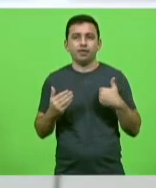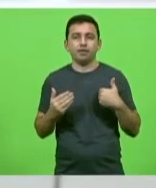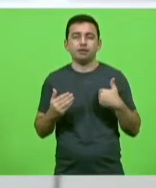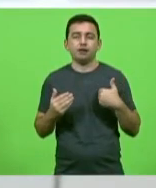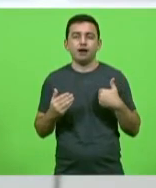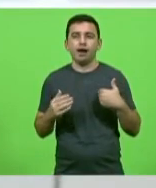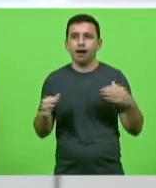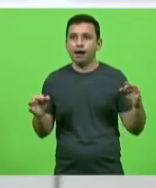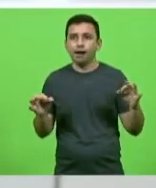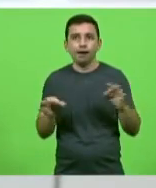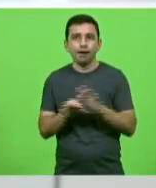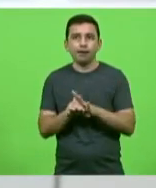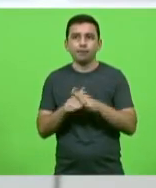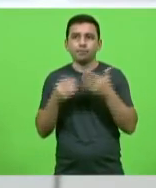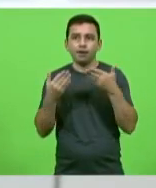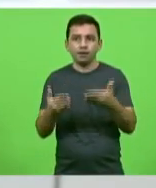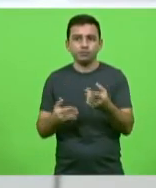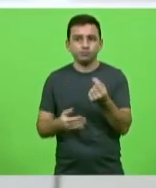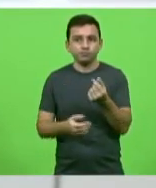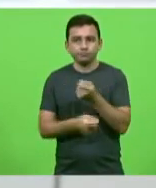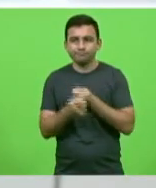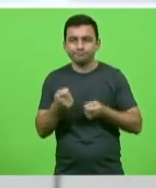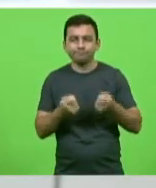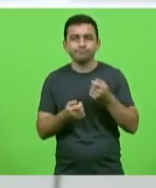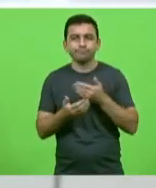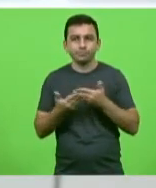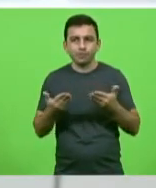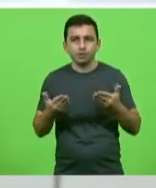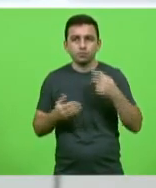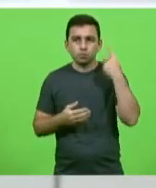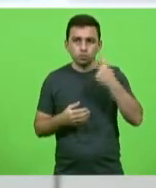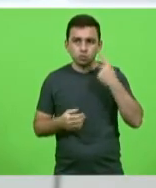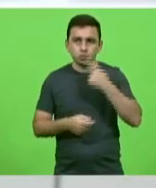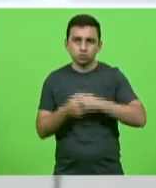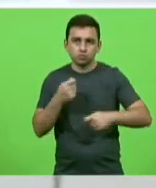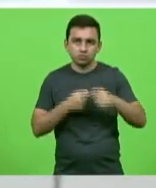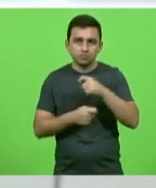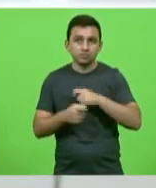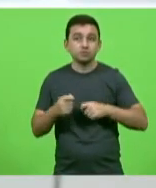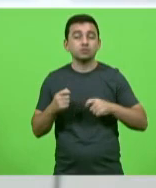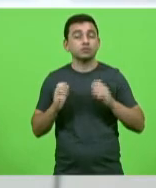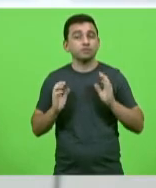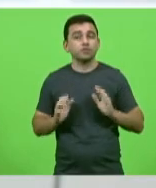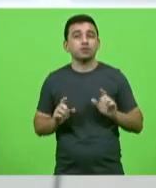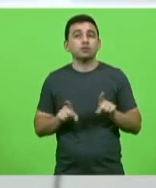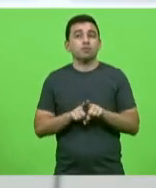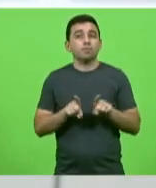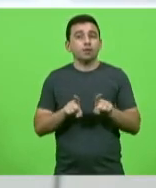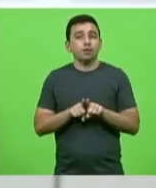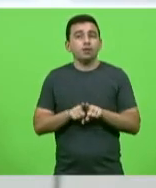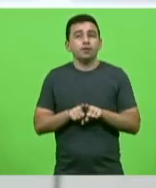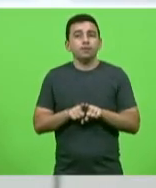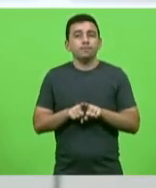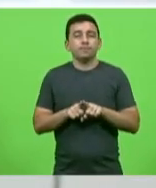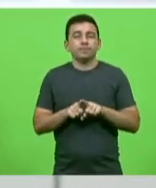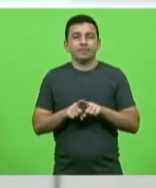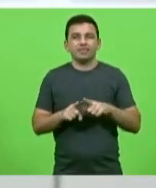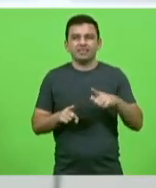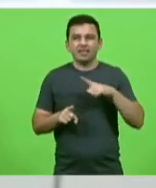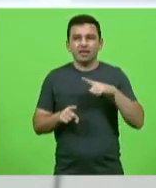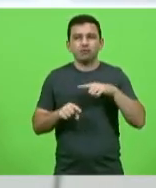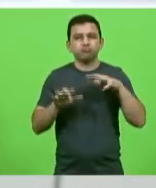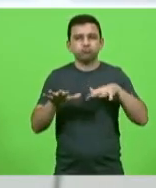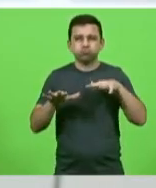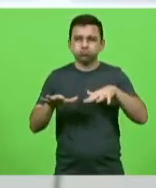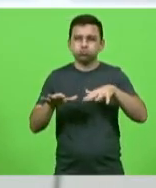prejuízo financeiro e vistos penais políticos administrativos e serviços mas também provocam reações sociais